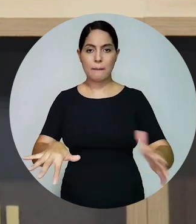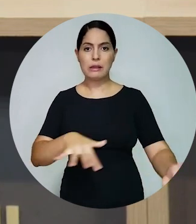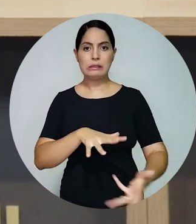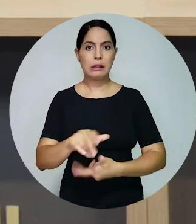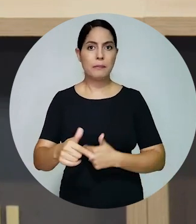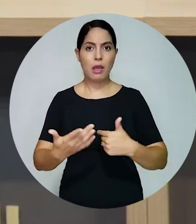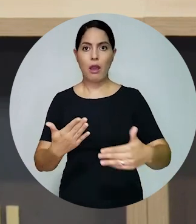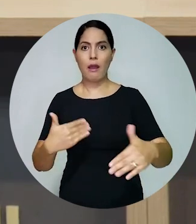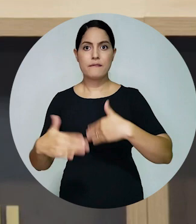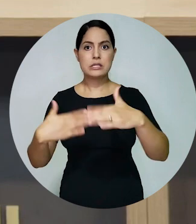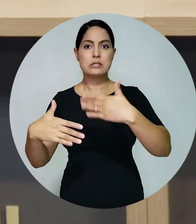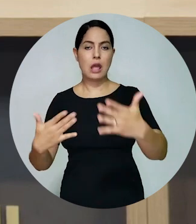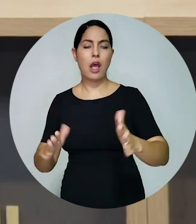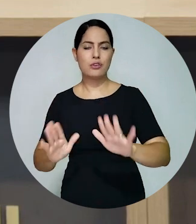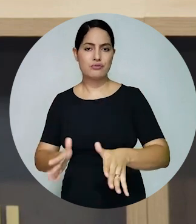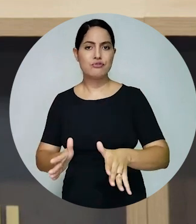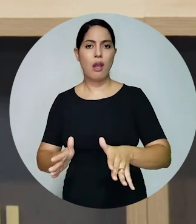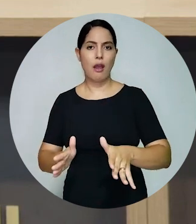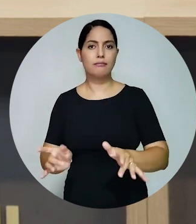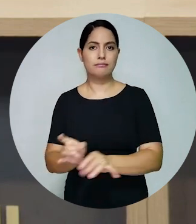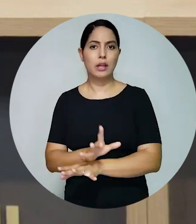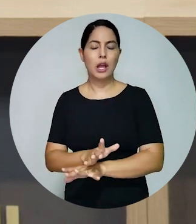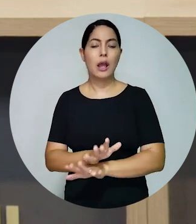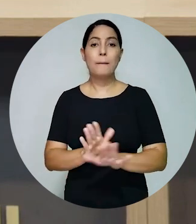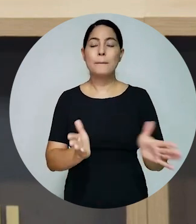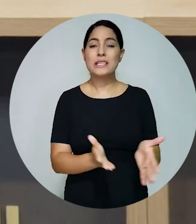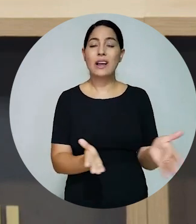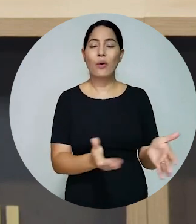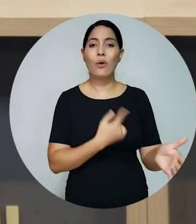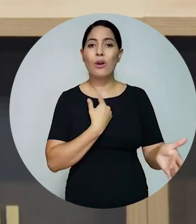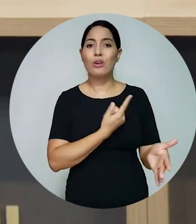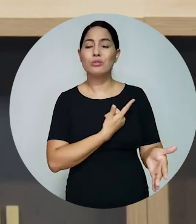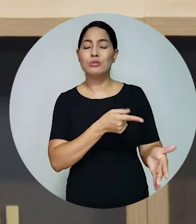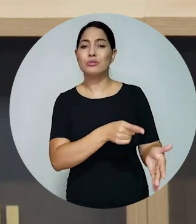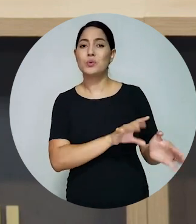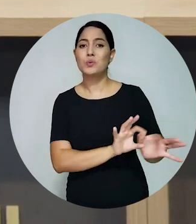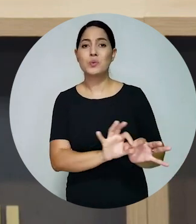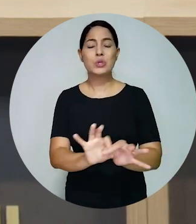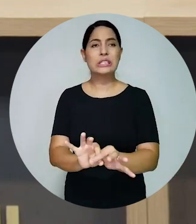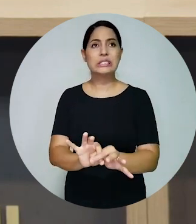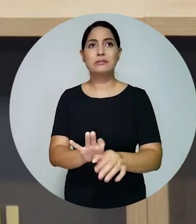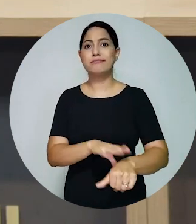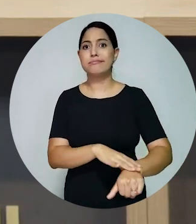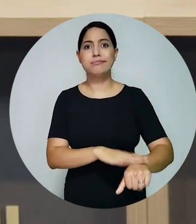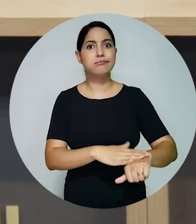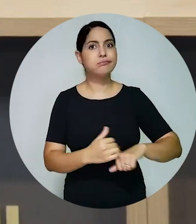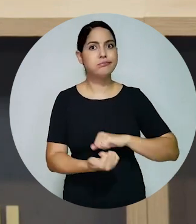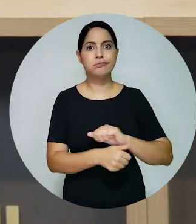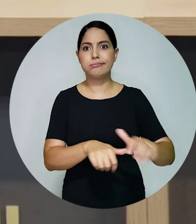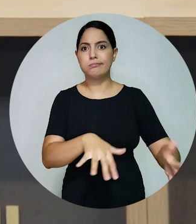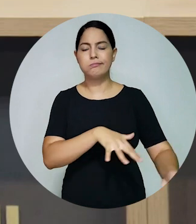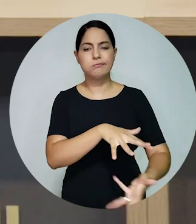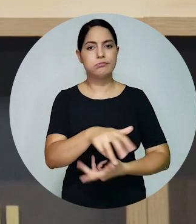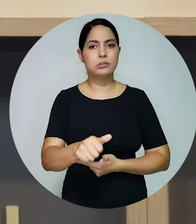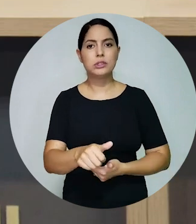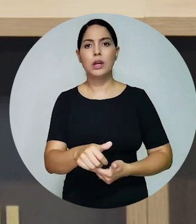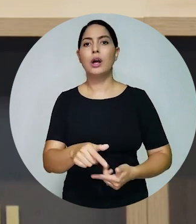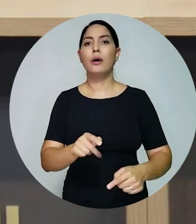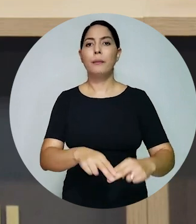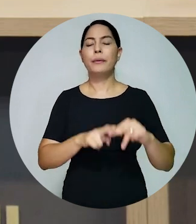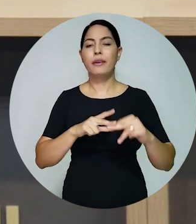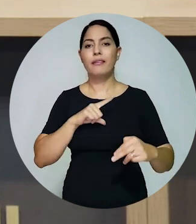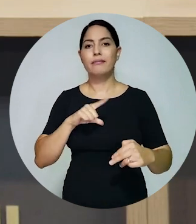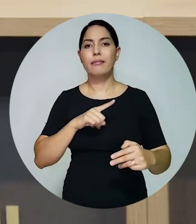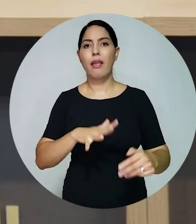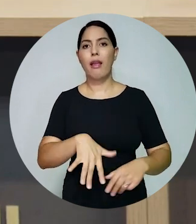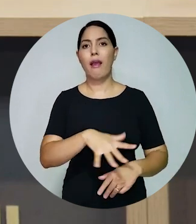do aspecto da pandemia, ou do negativo que, infelizmente, não aprendemos com todos os erros que ocasionaram uma pandemia daquela situação,